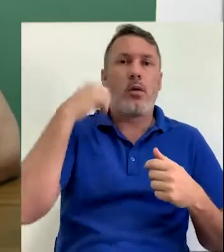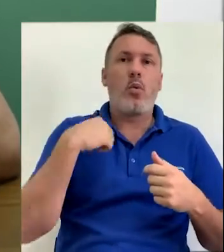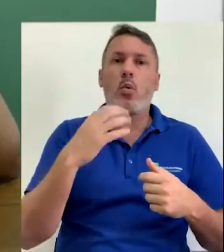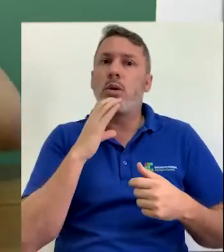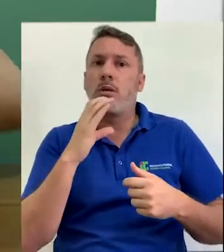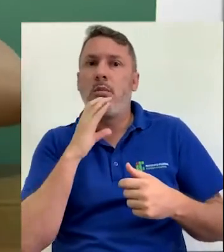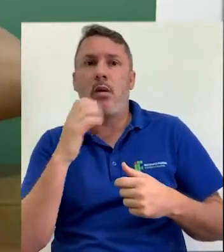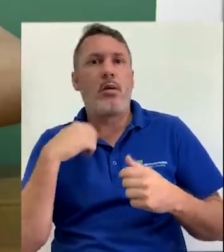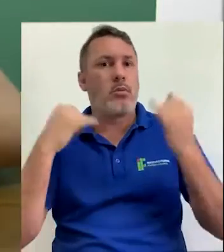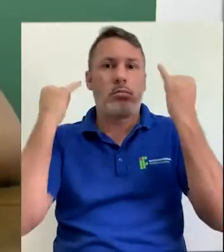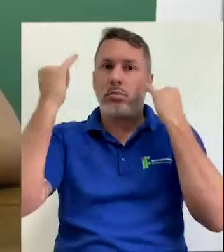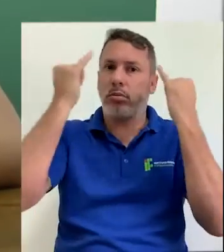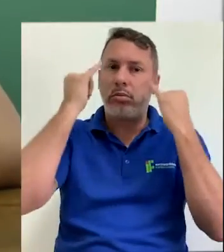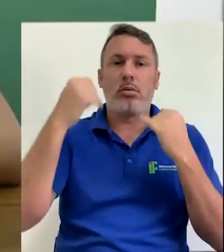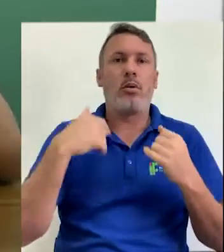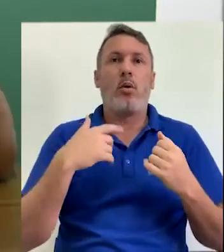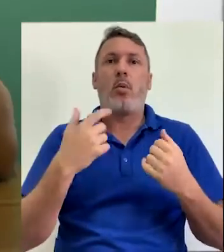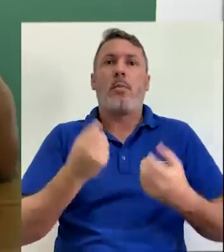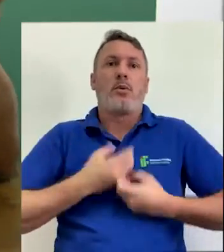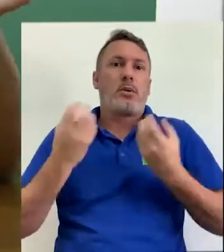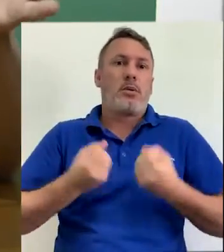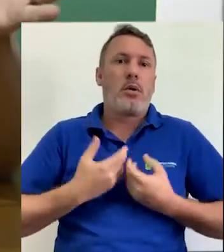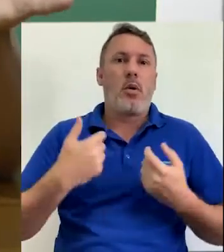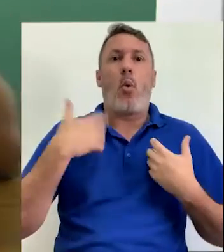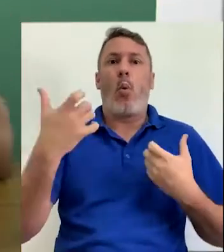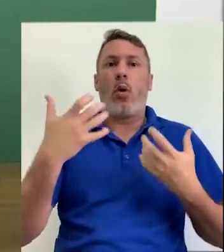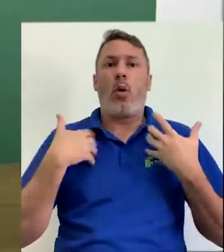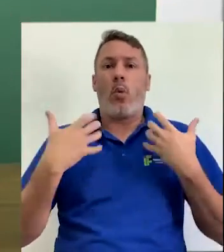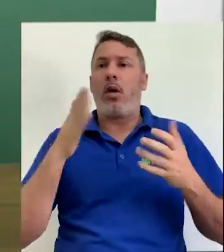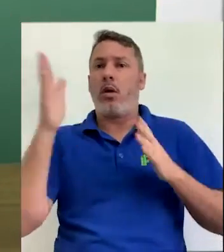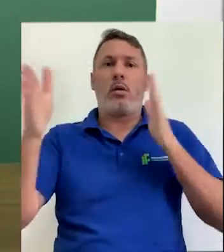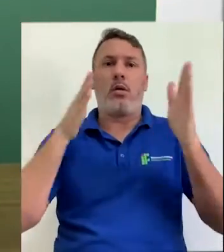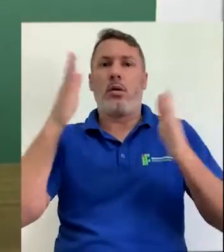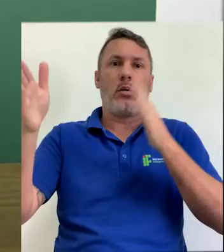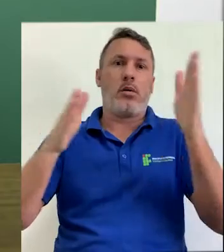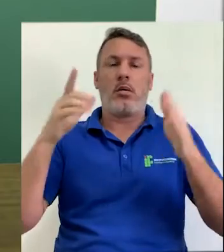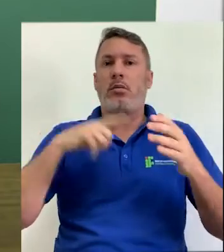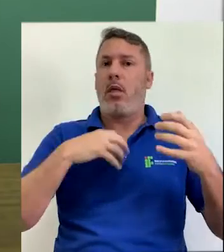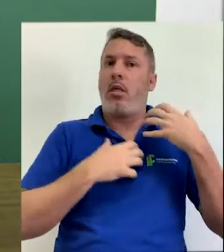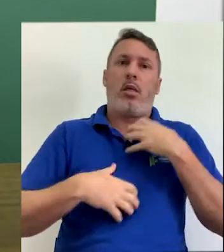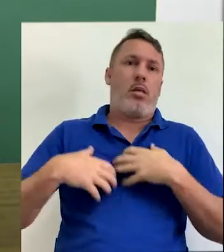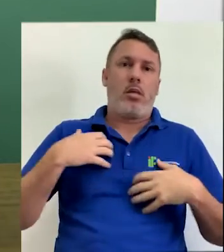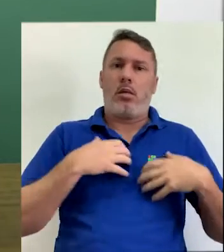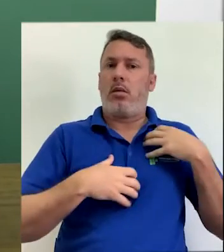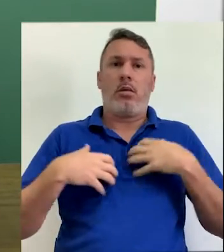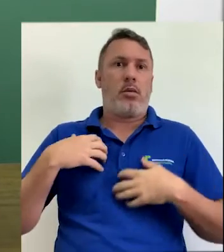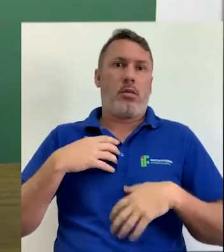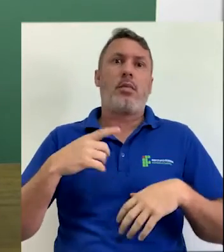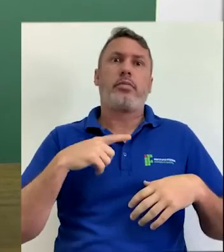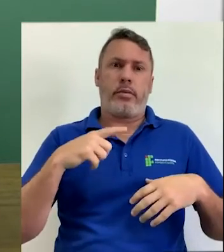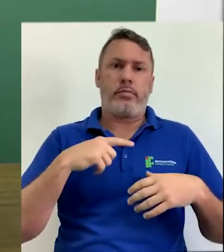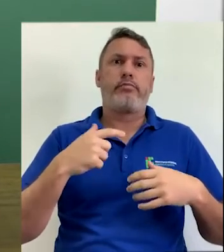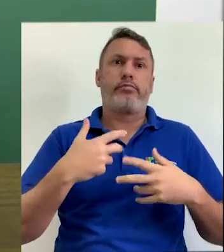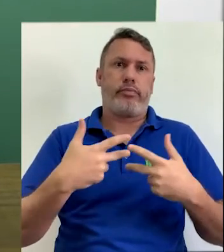a ânsia por estar em vários lugares ao mesmo tempo é muito grande a ponto